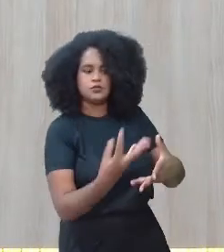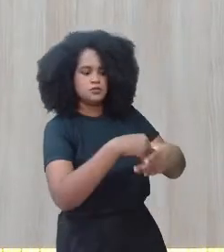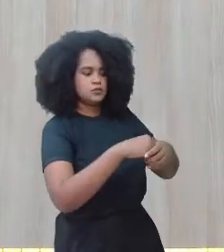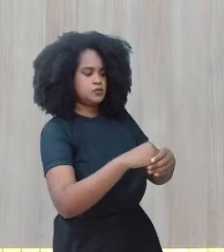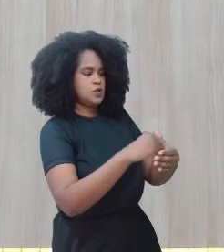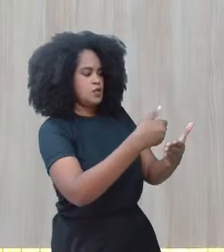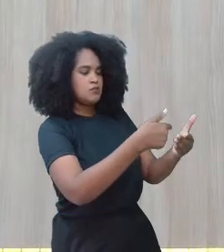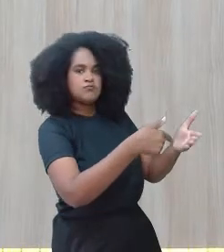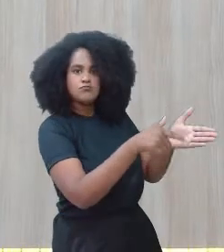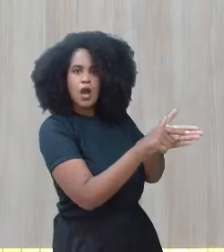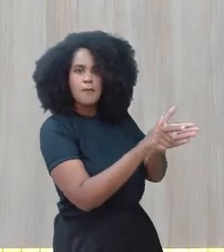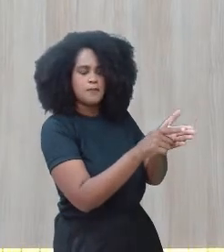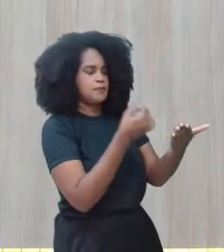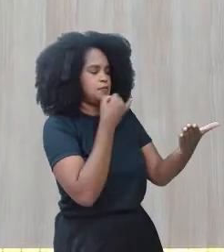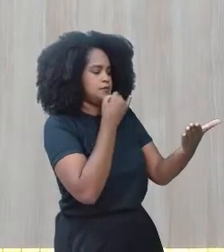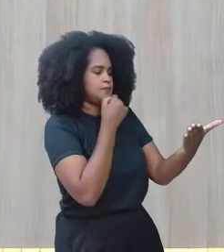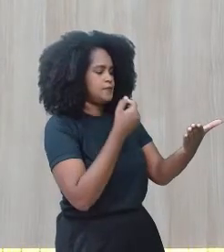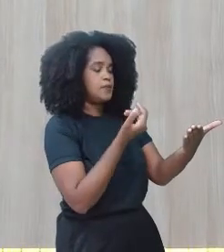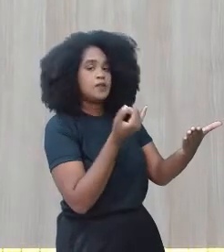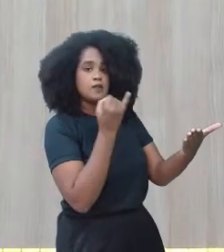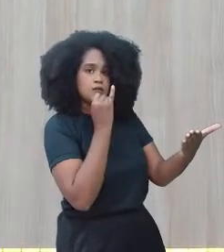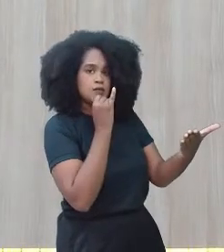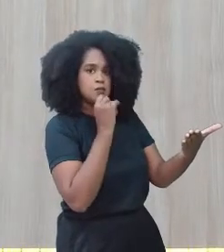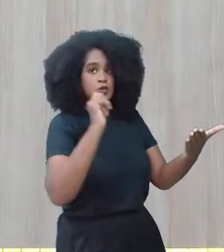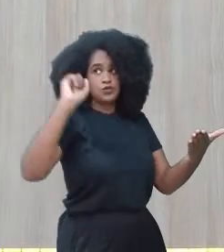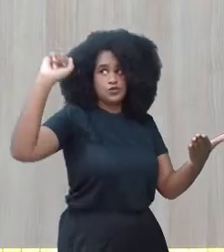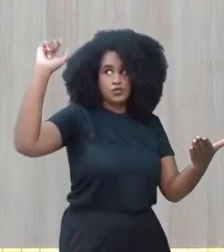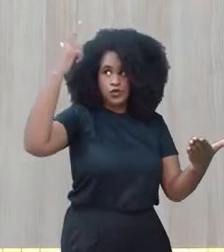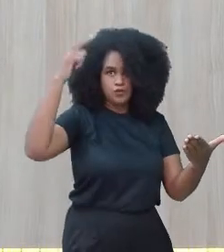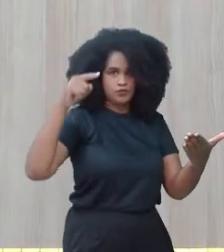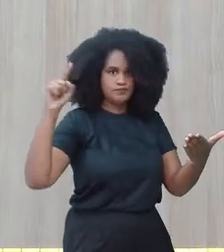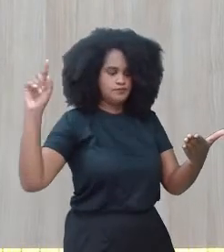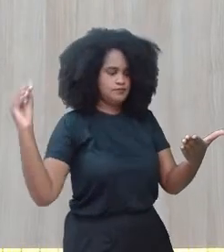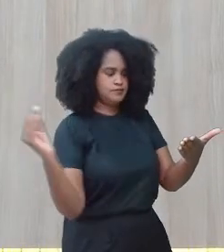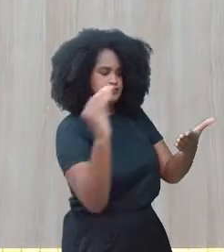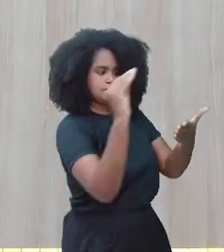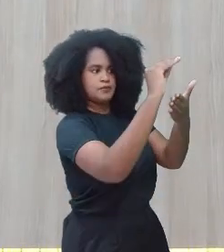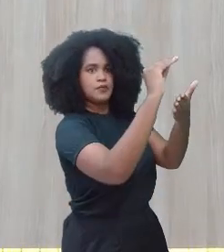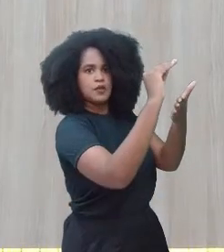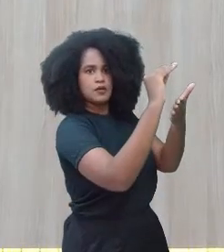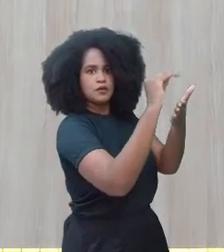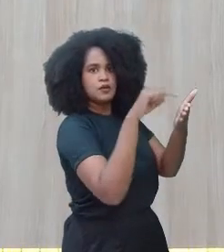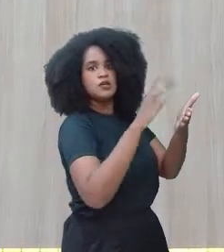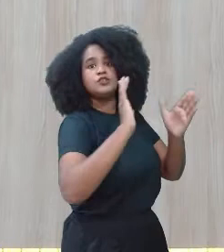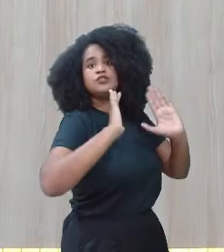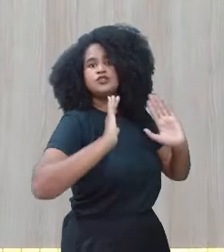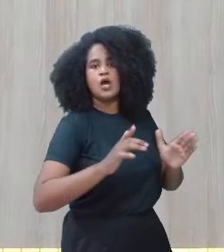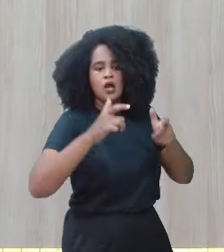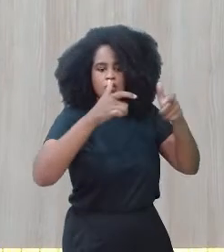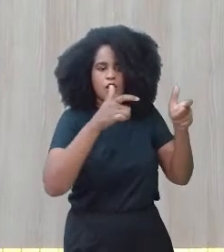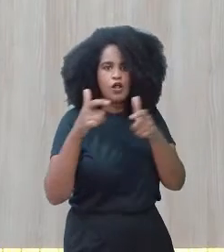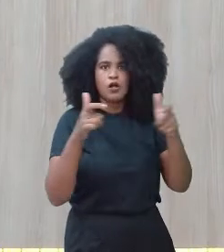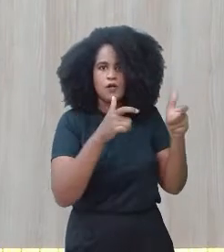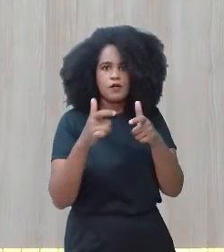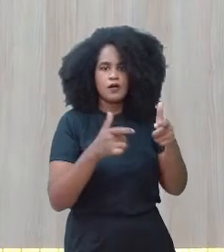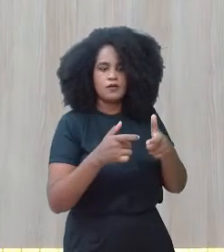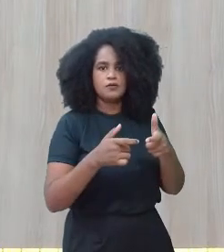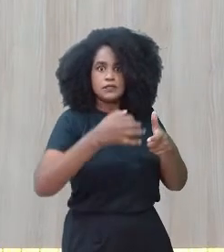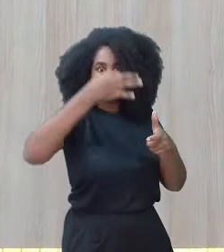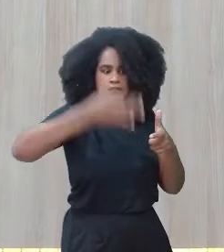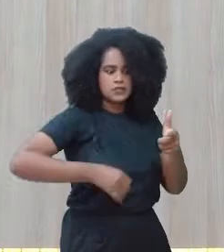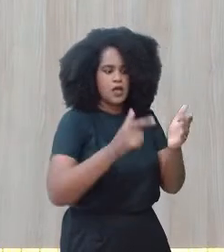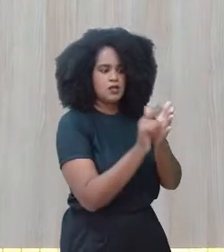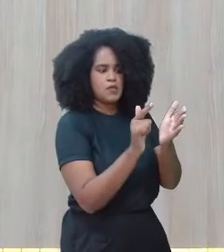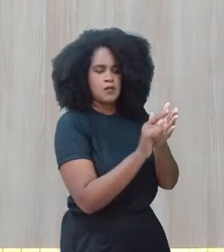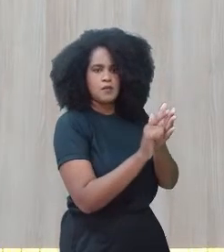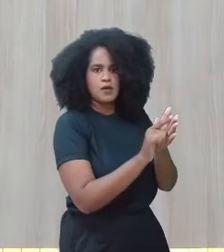papel. Se você for fazer, por exemplo, a ilustração de um sol, você vai colocar ele em cima, né? Então, você já sabe a localização. Olha, a gente deixou de